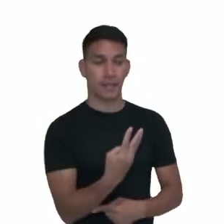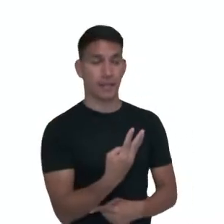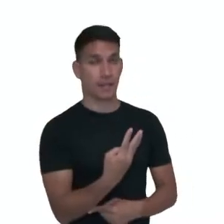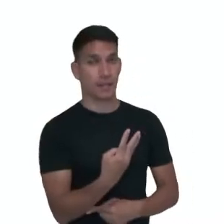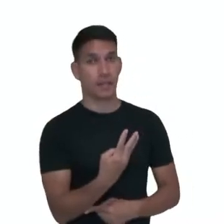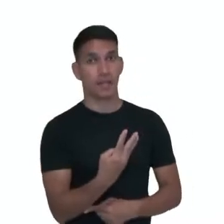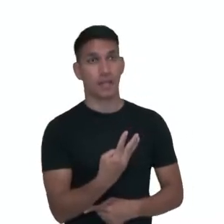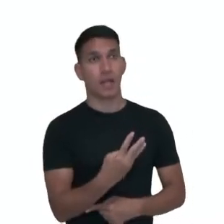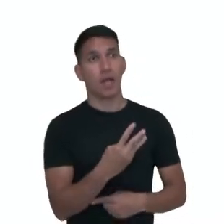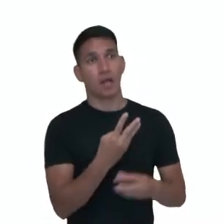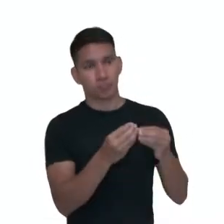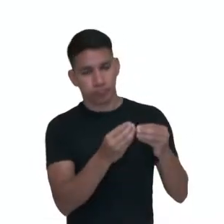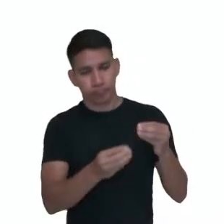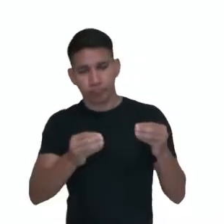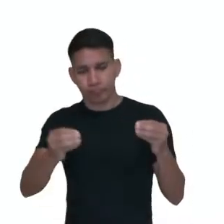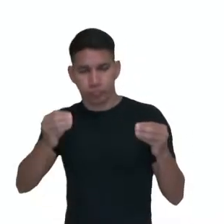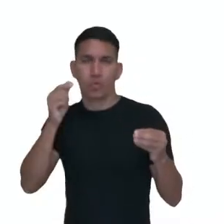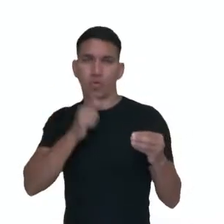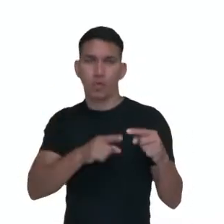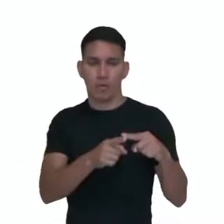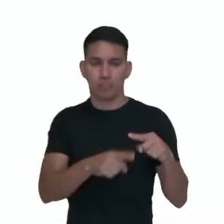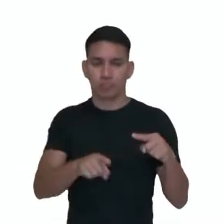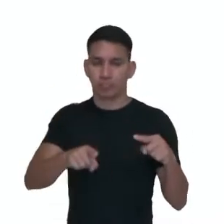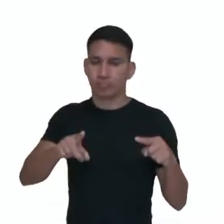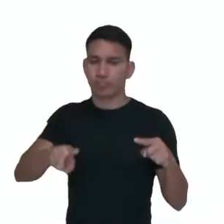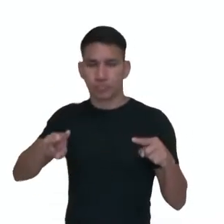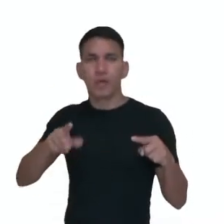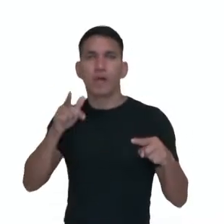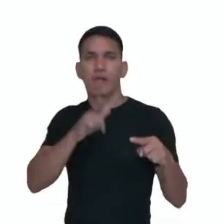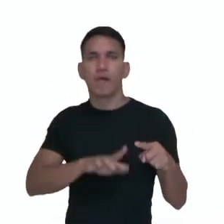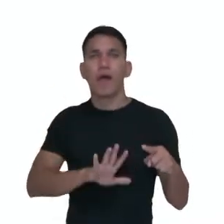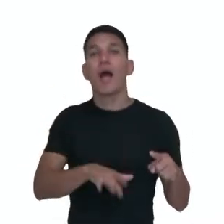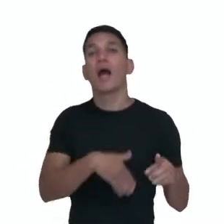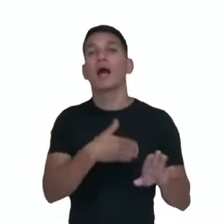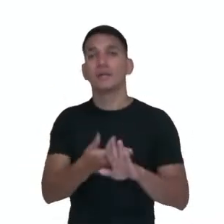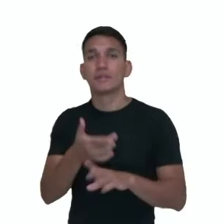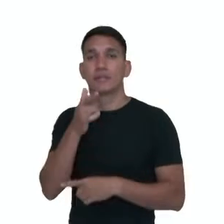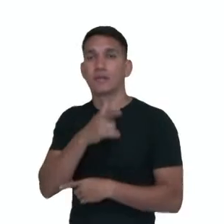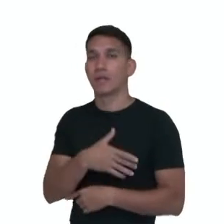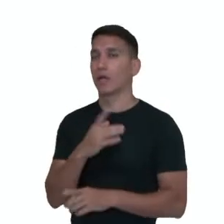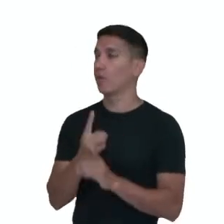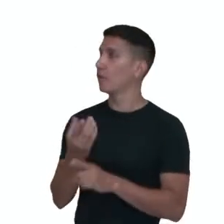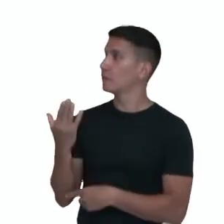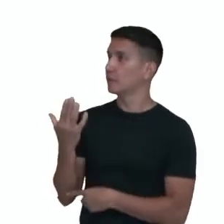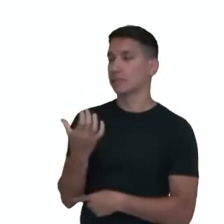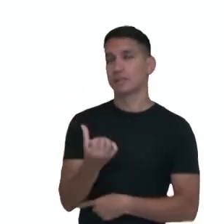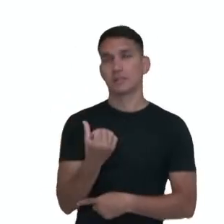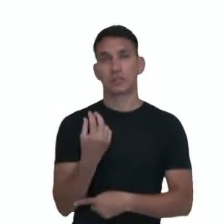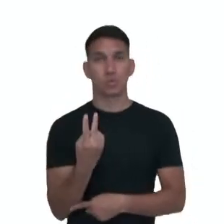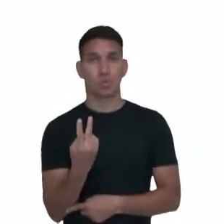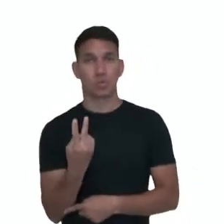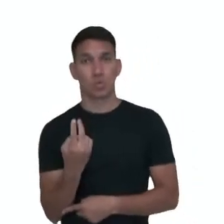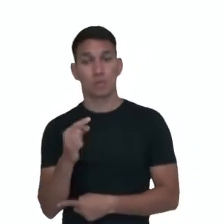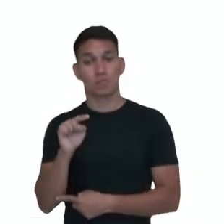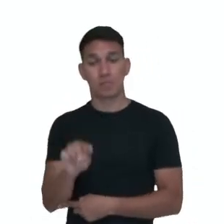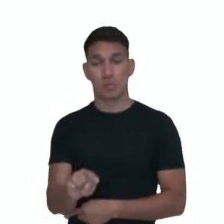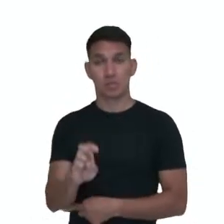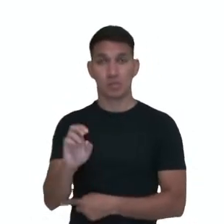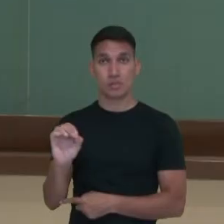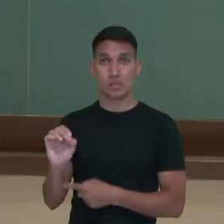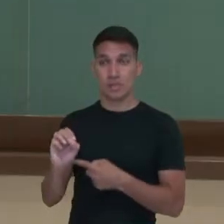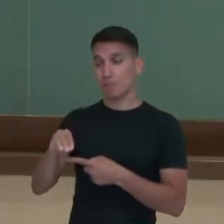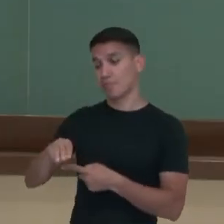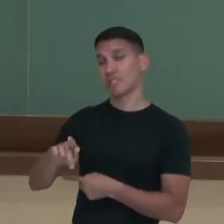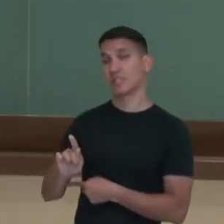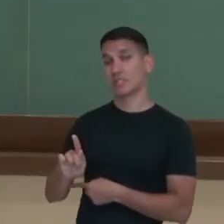3 vezes para alcançar lá, né, 3 casinhas que andamos na escala. E aí a gente tem 62.500 miligramas